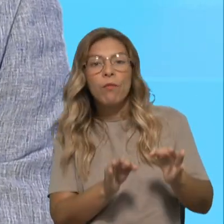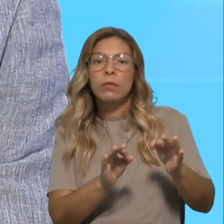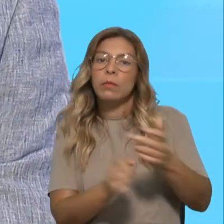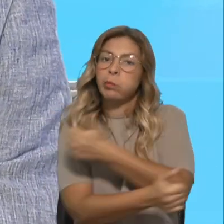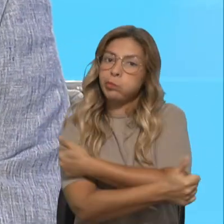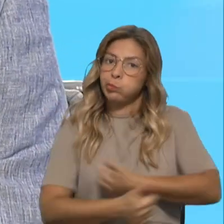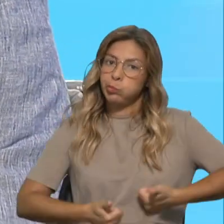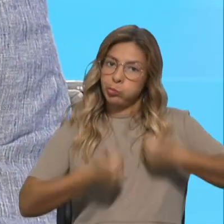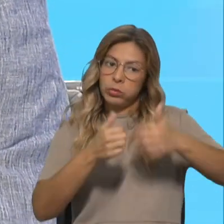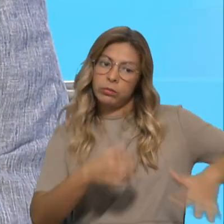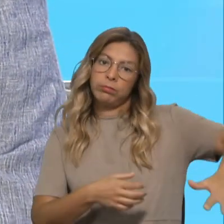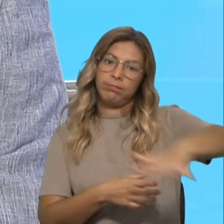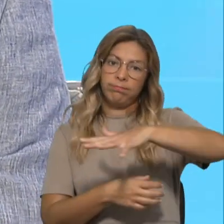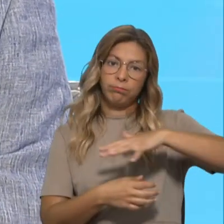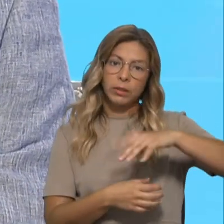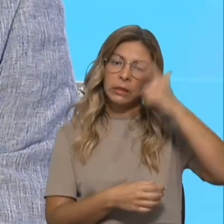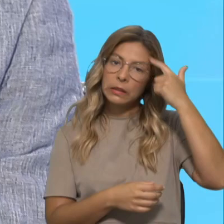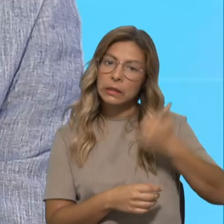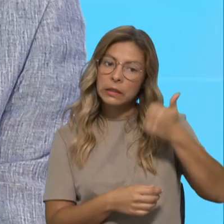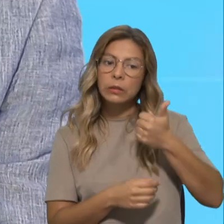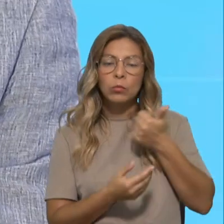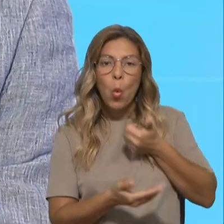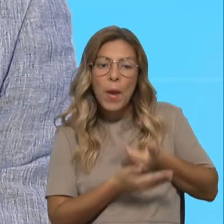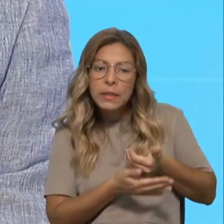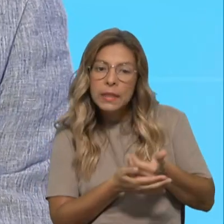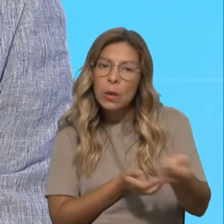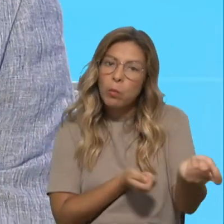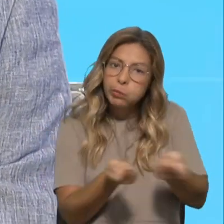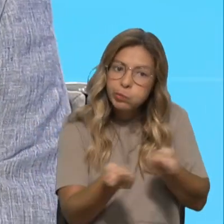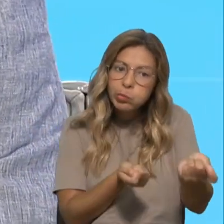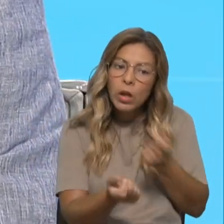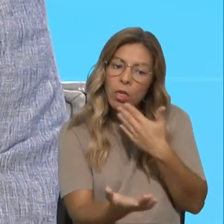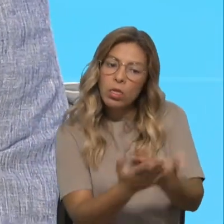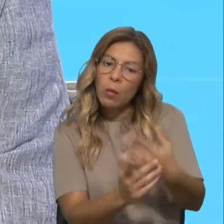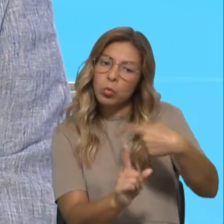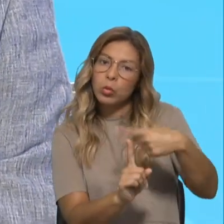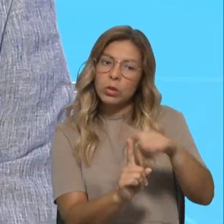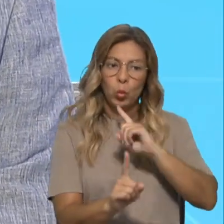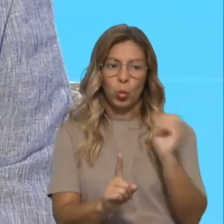portanto, que procuram organizar a vida coletiva para benefício de toda a gente.